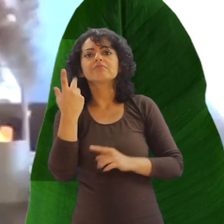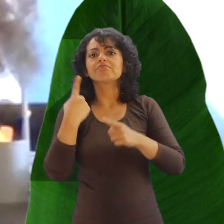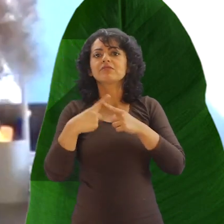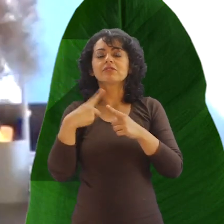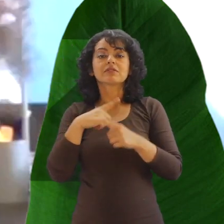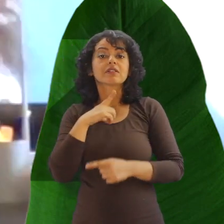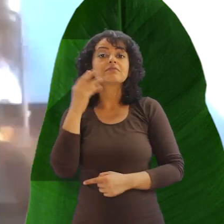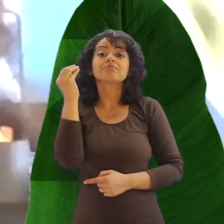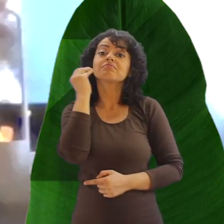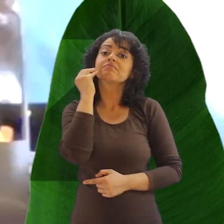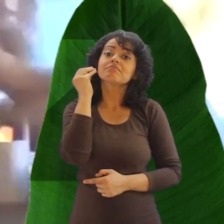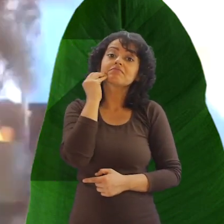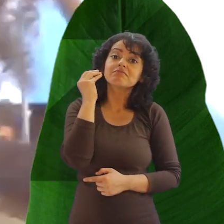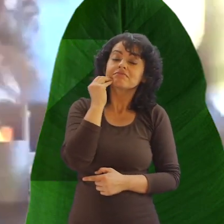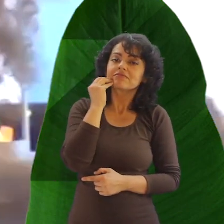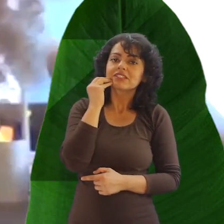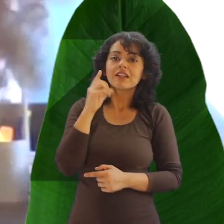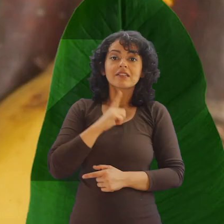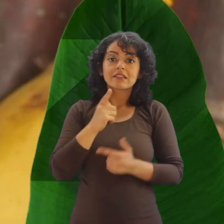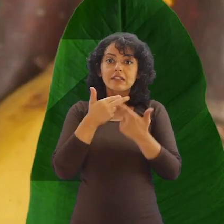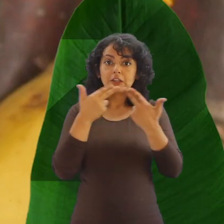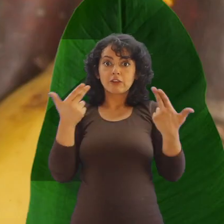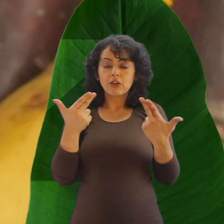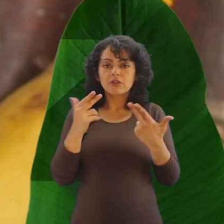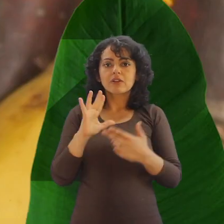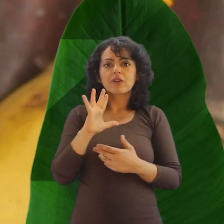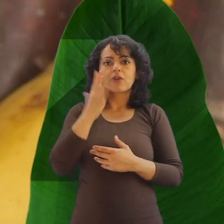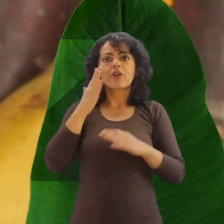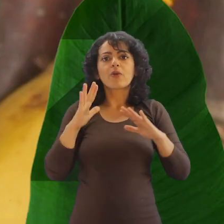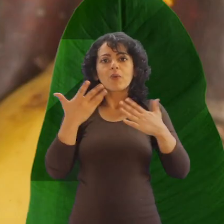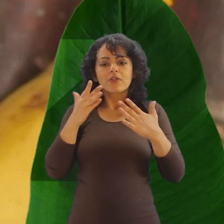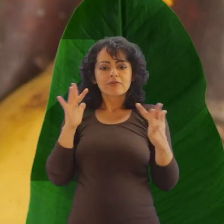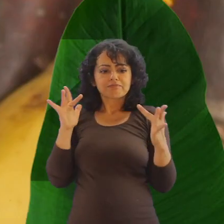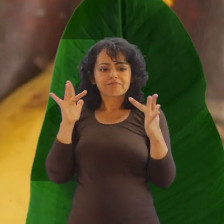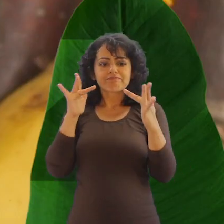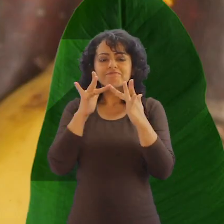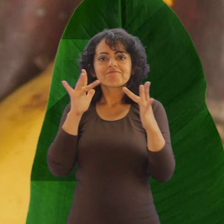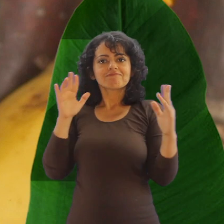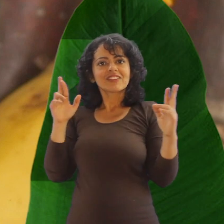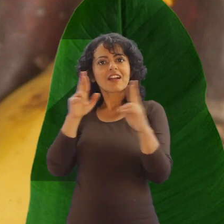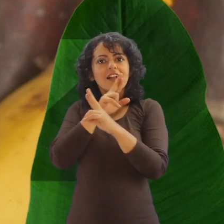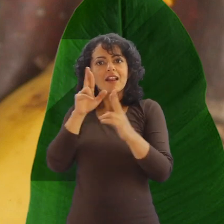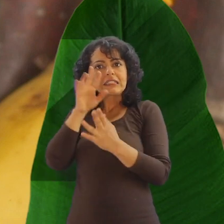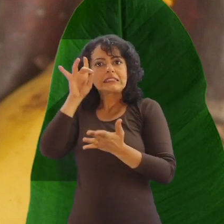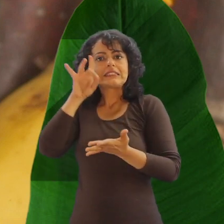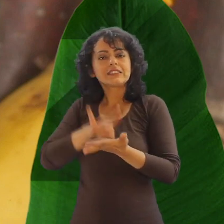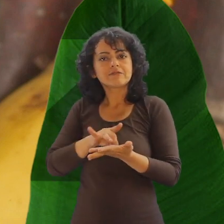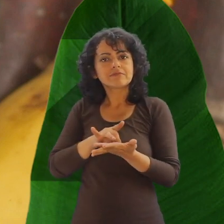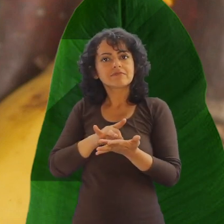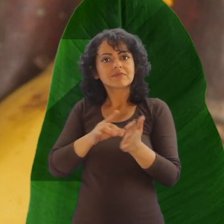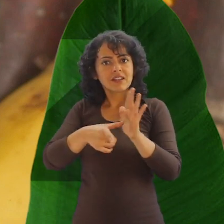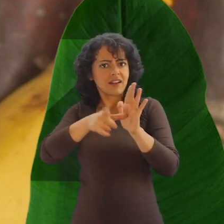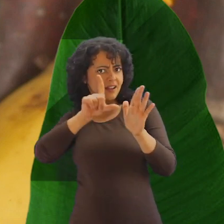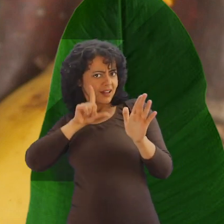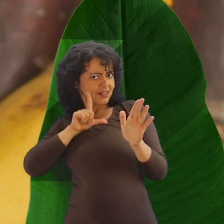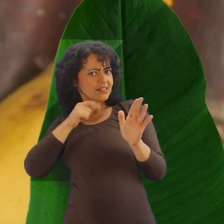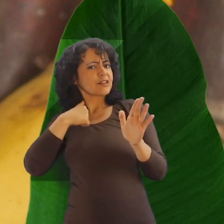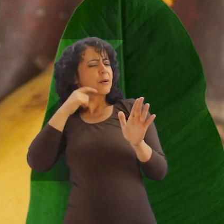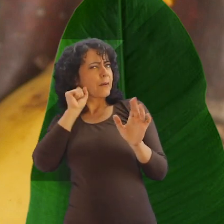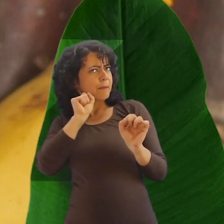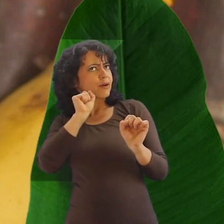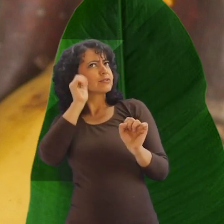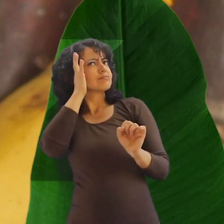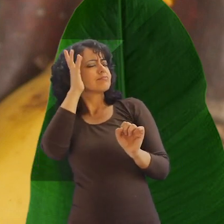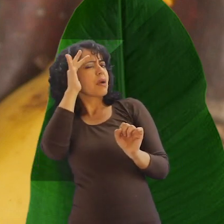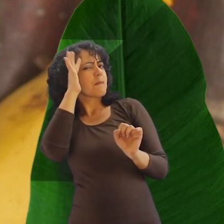que só acontece quando a coisa em si está em relação. Eu posso prever 1000 coisas sobre a minha performance e falhar em todas as